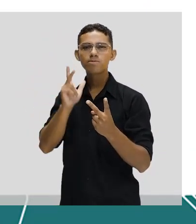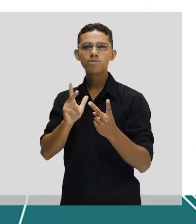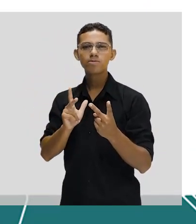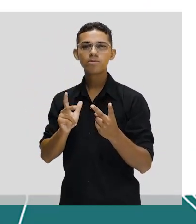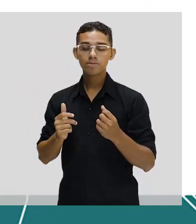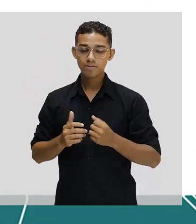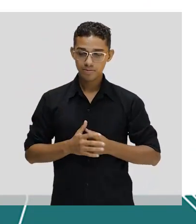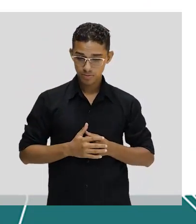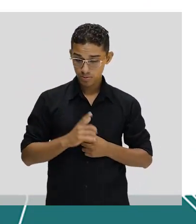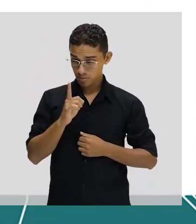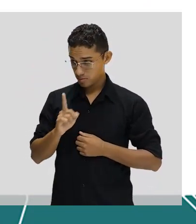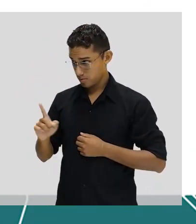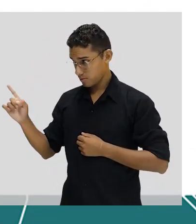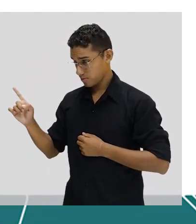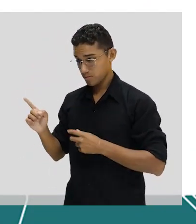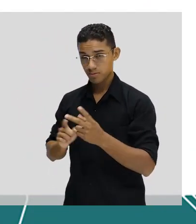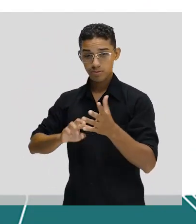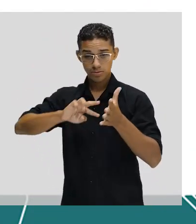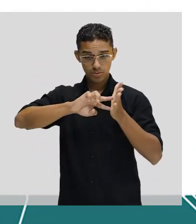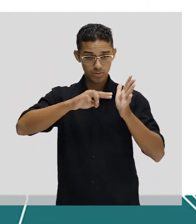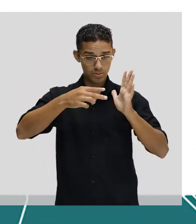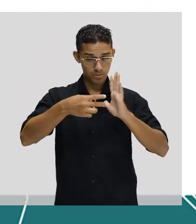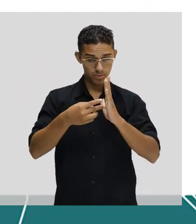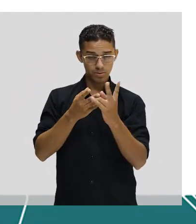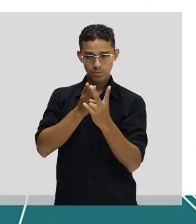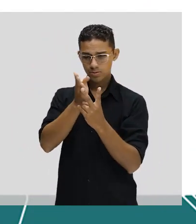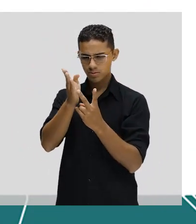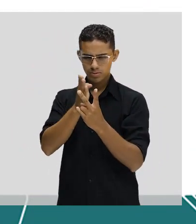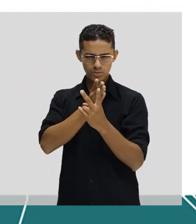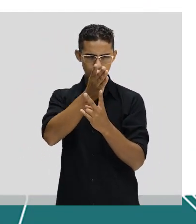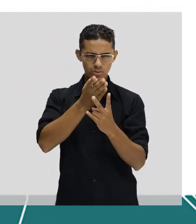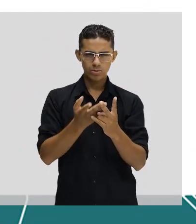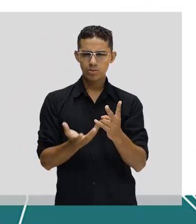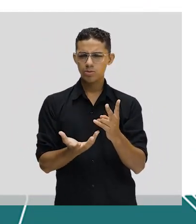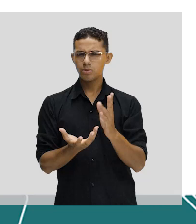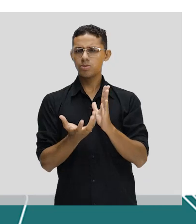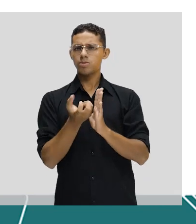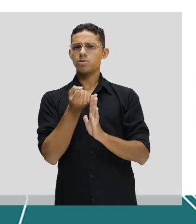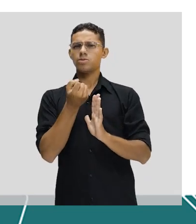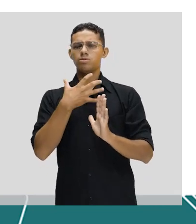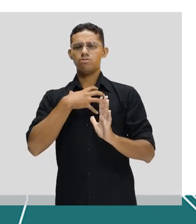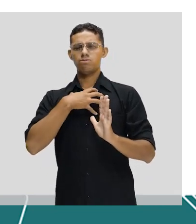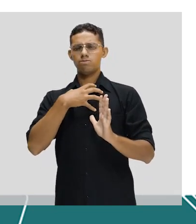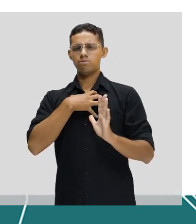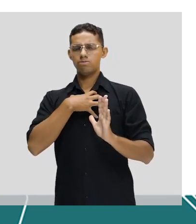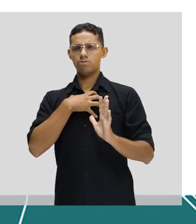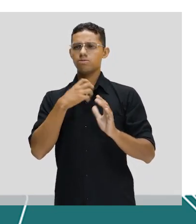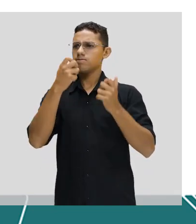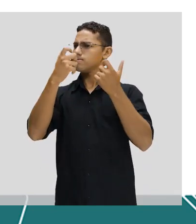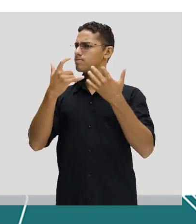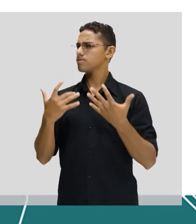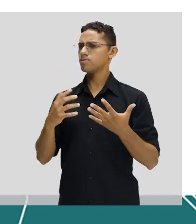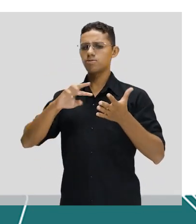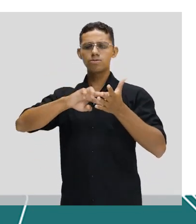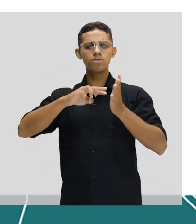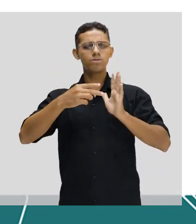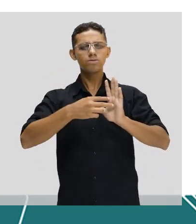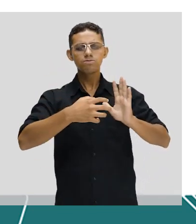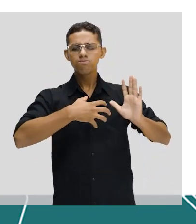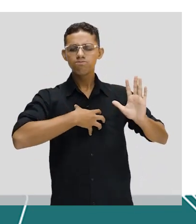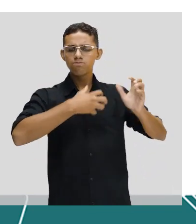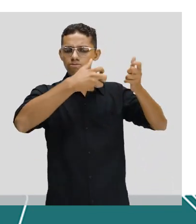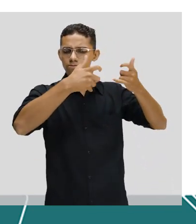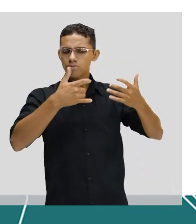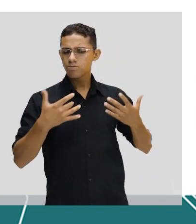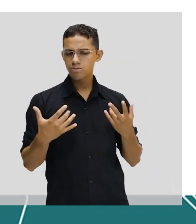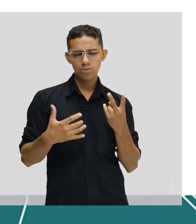falando da ambiguidade e os seus efeitos de sentido. Ambiguidade significa a